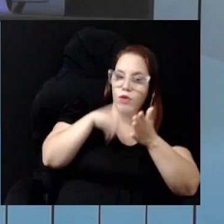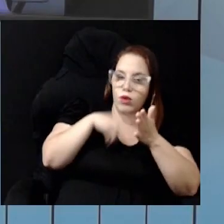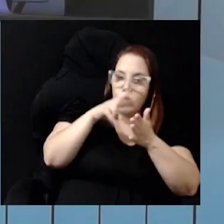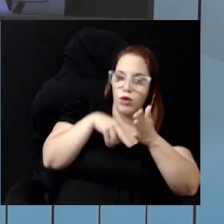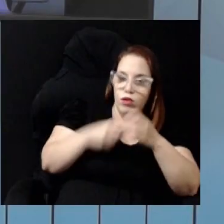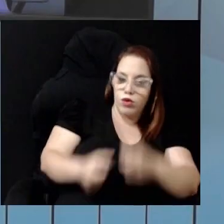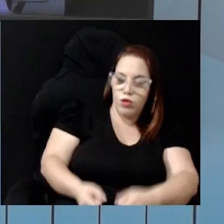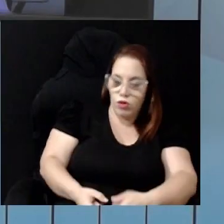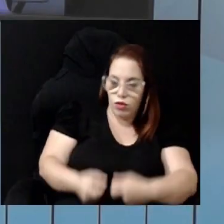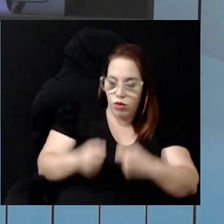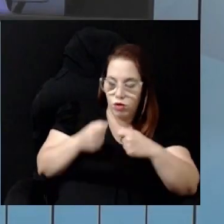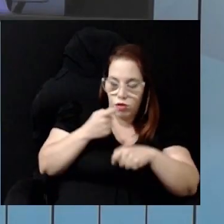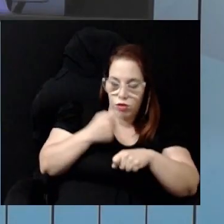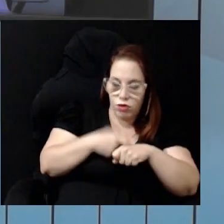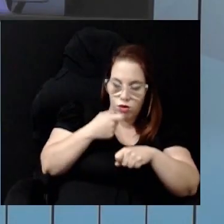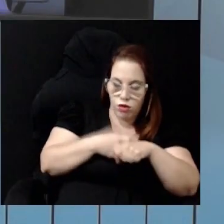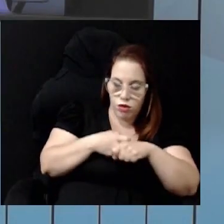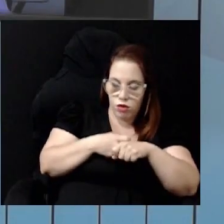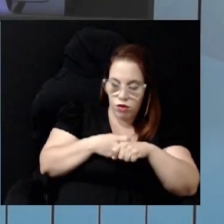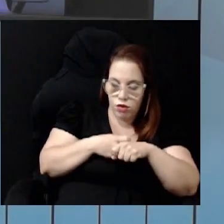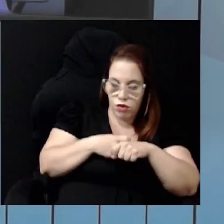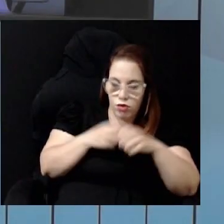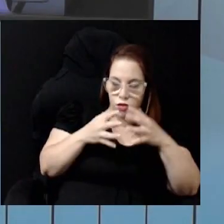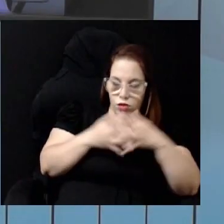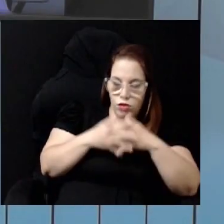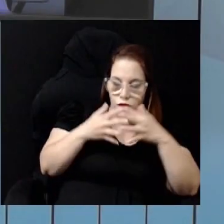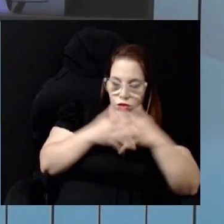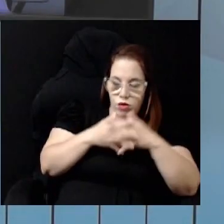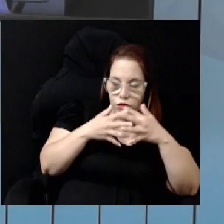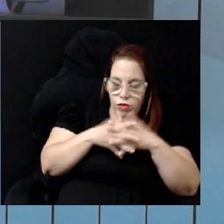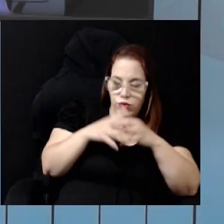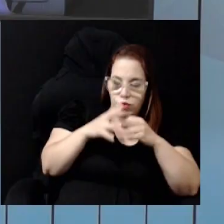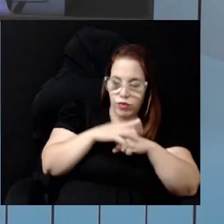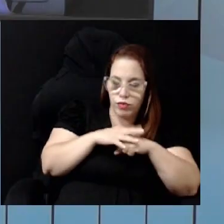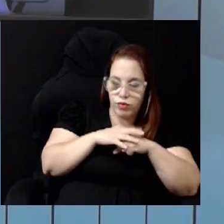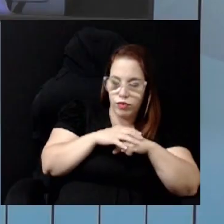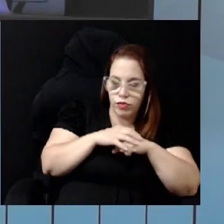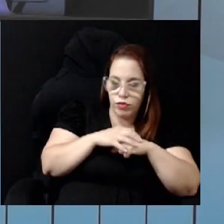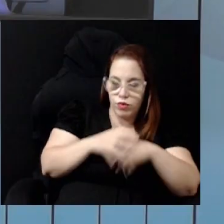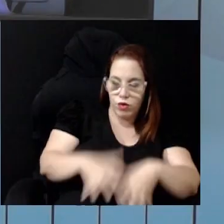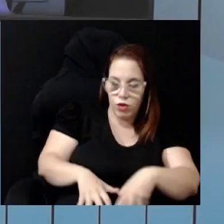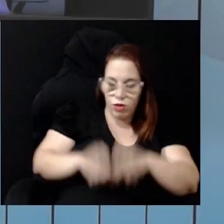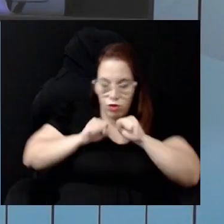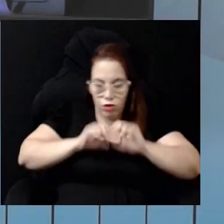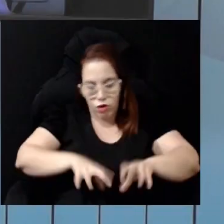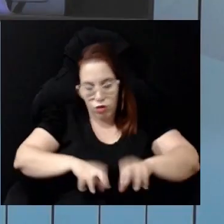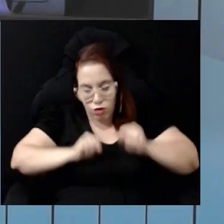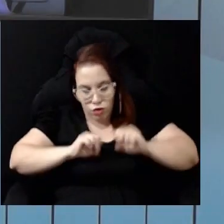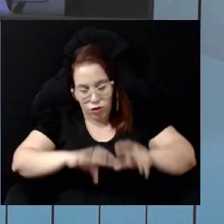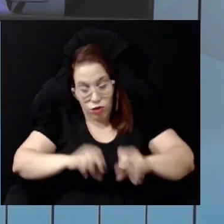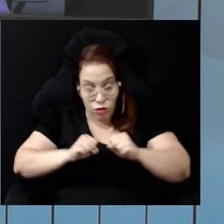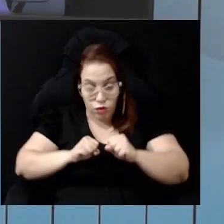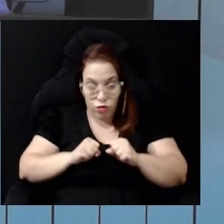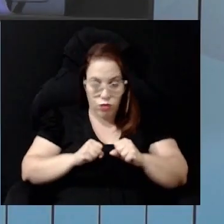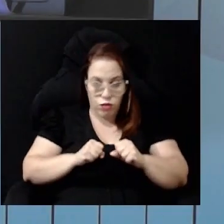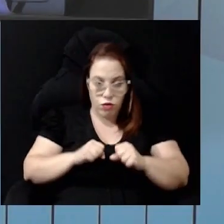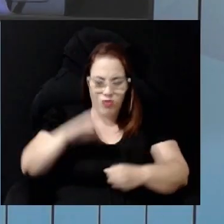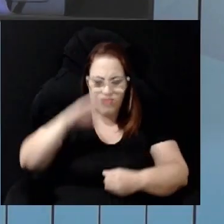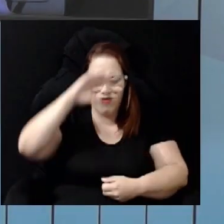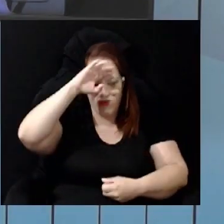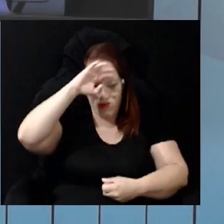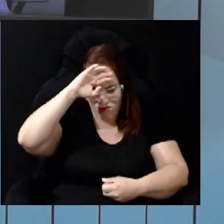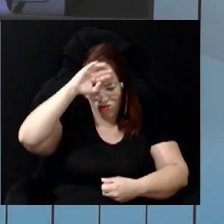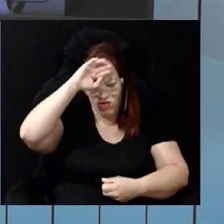câncer no osso ele também pode ser confundido com outras doenças infecciosas, né? Porque ele pode também dar